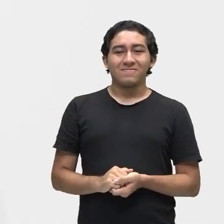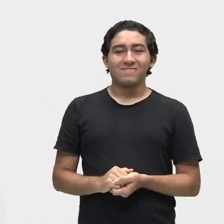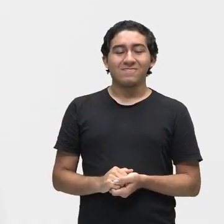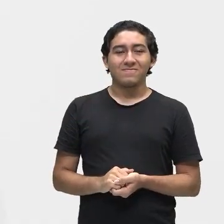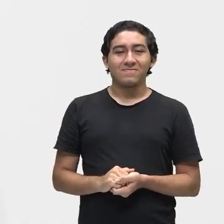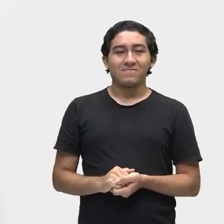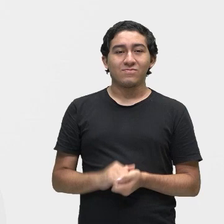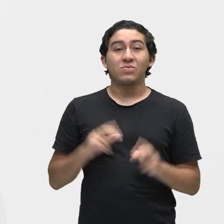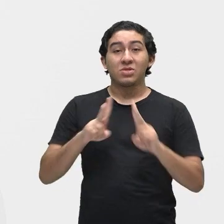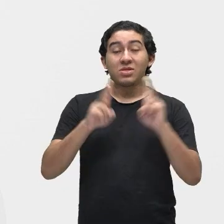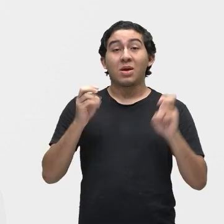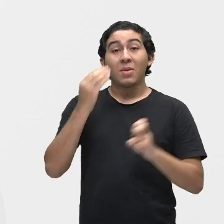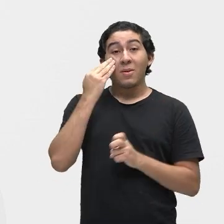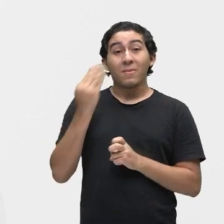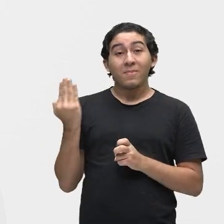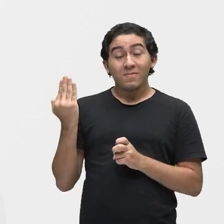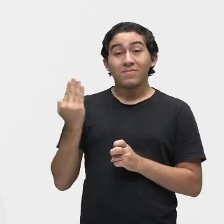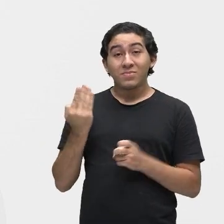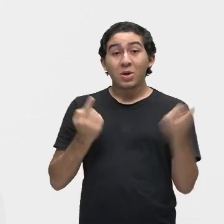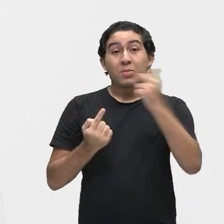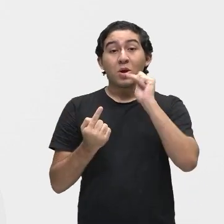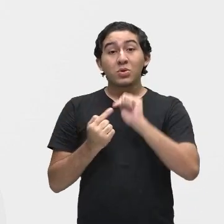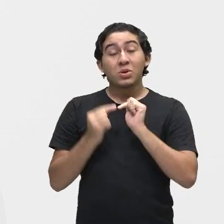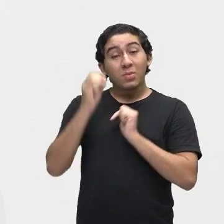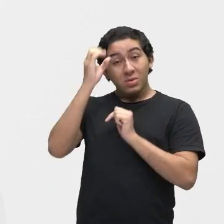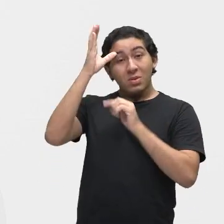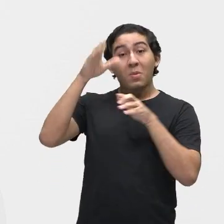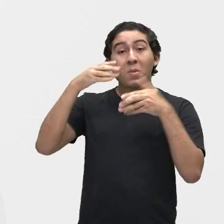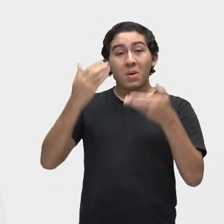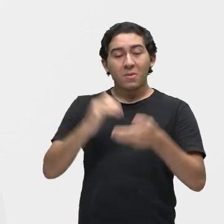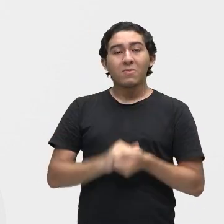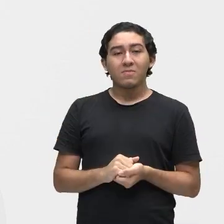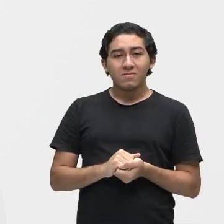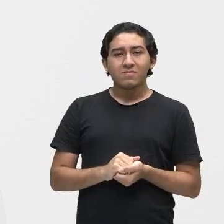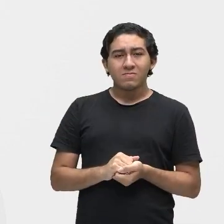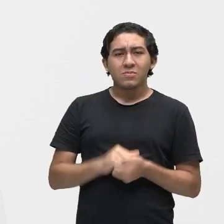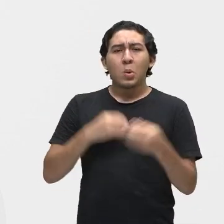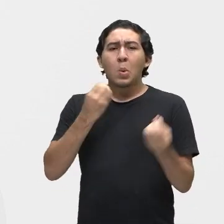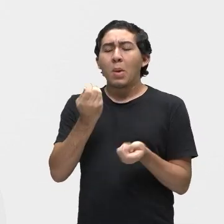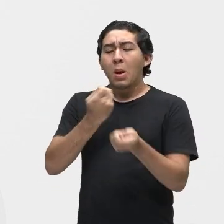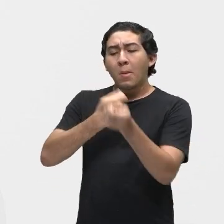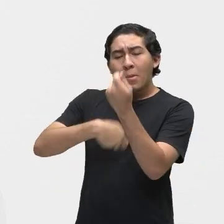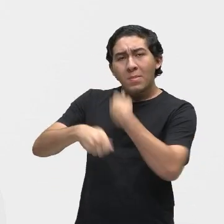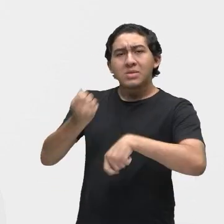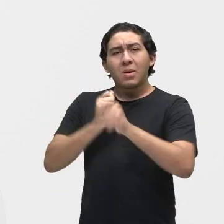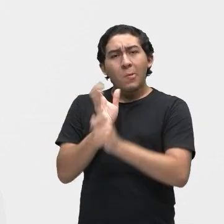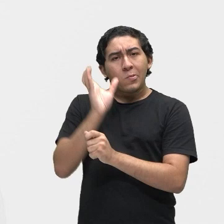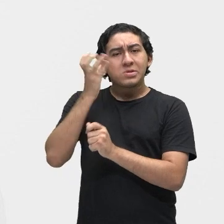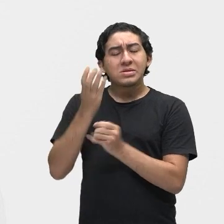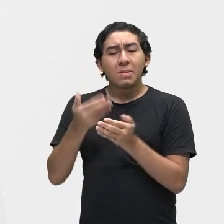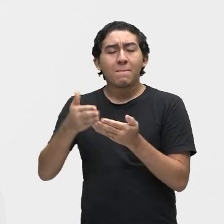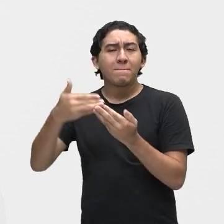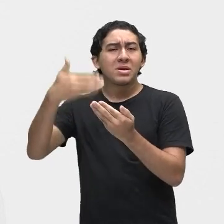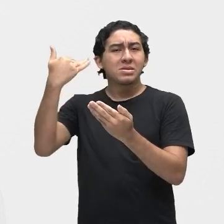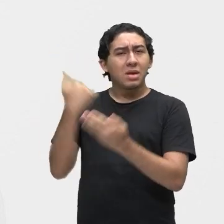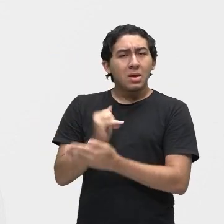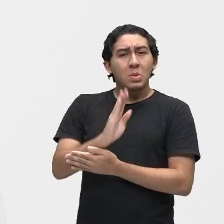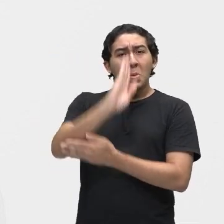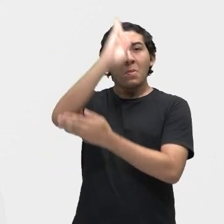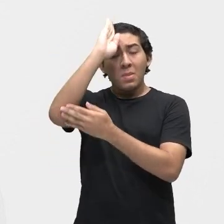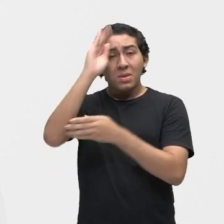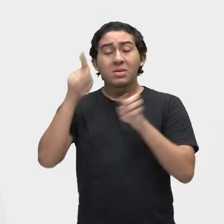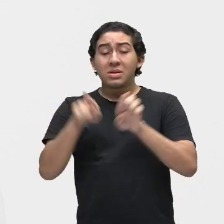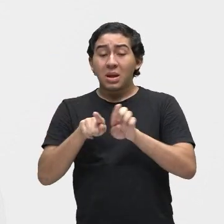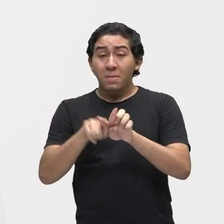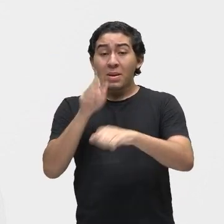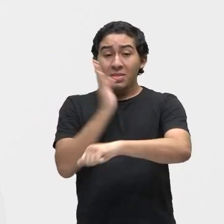tema aparecendo aí, nosso objeto de conhecimento, lógicas comerciais da Antiguidade Romana e no mundo